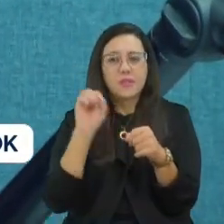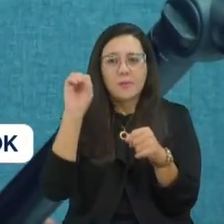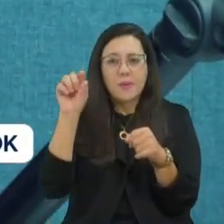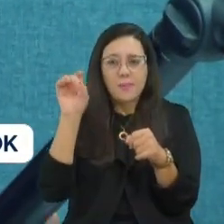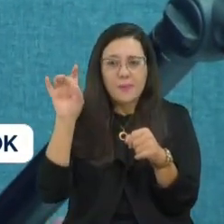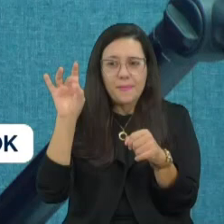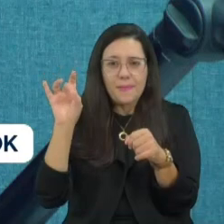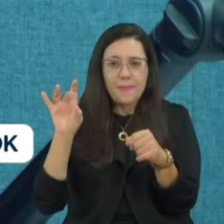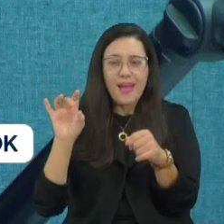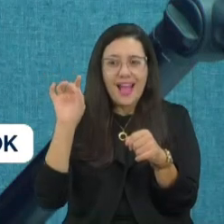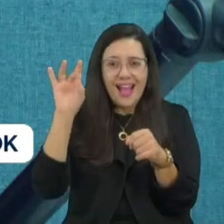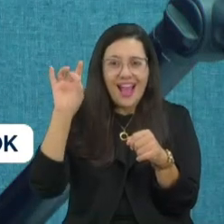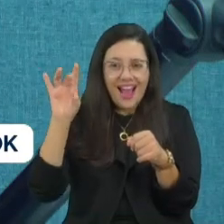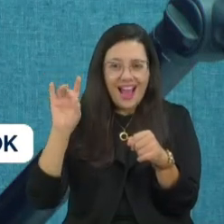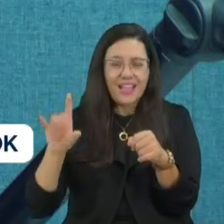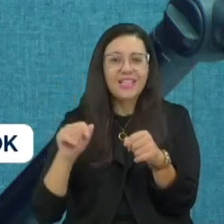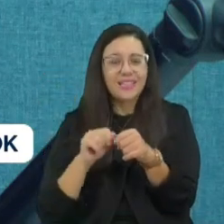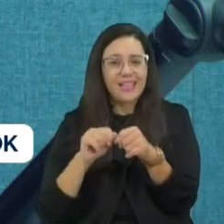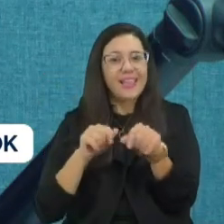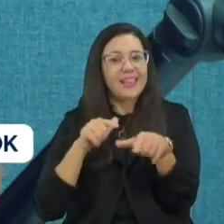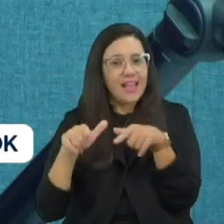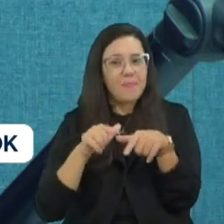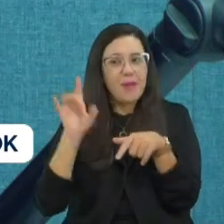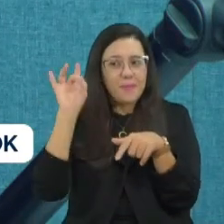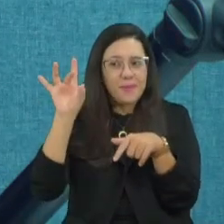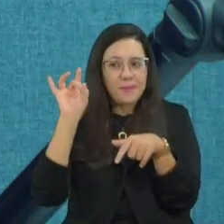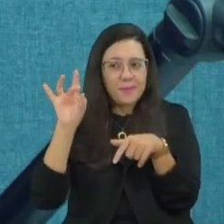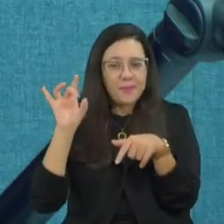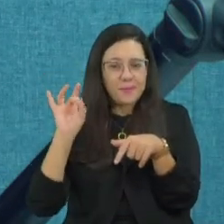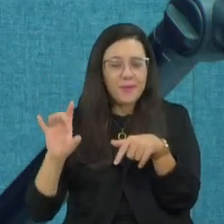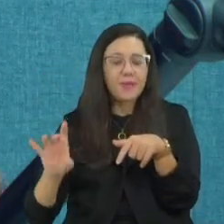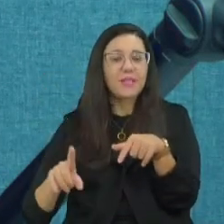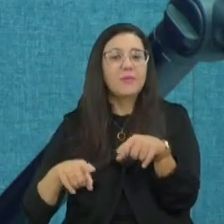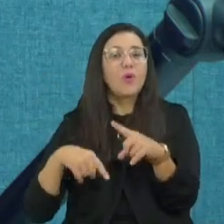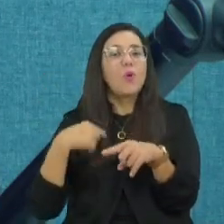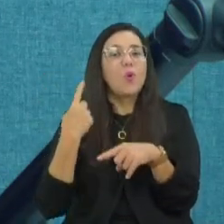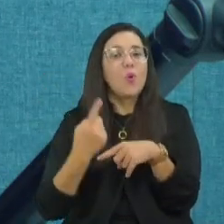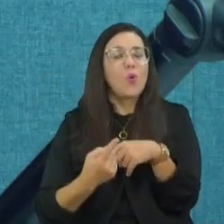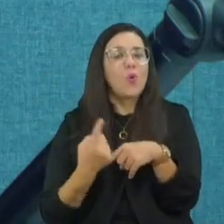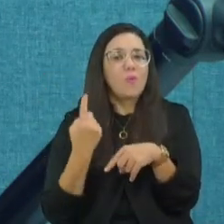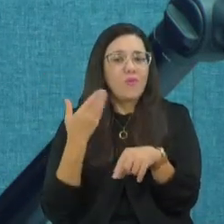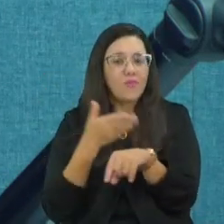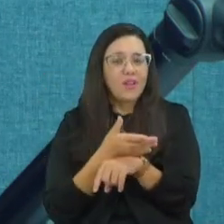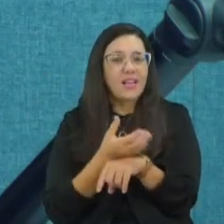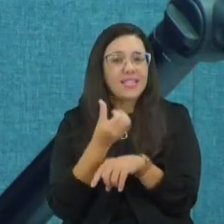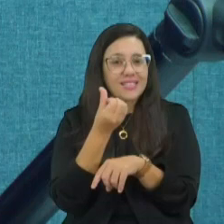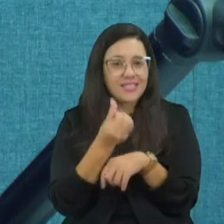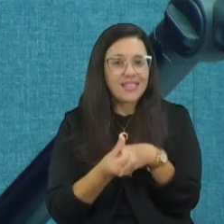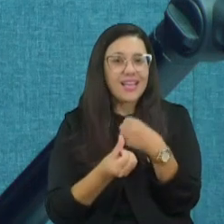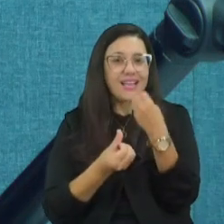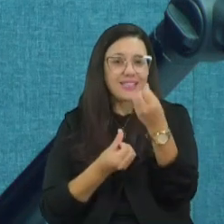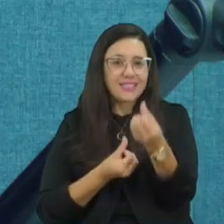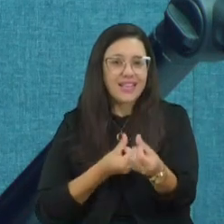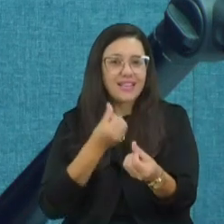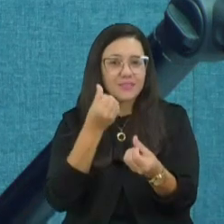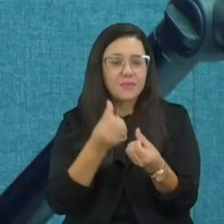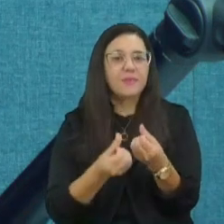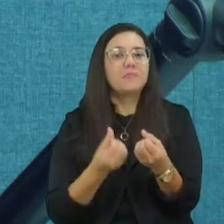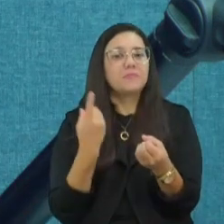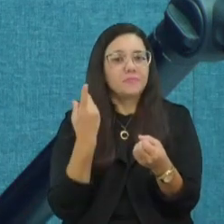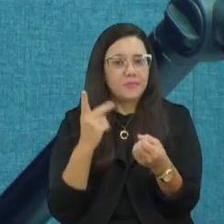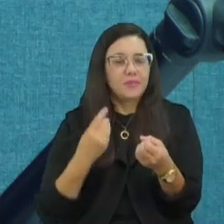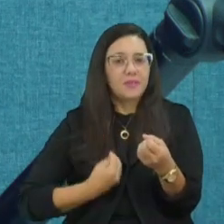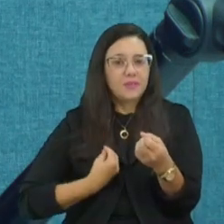atividades avaliativas online. Uma vez por semestre, ele vem aqui e faz uma prova presencial. Tá